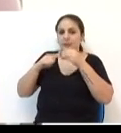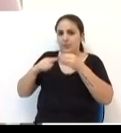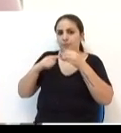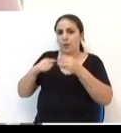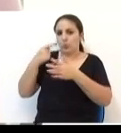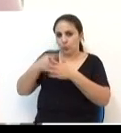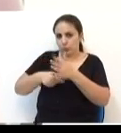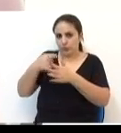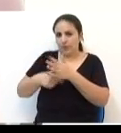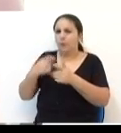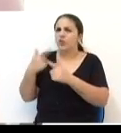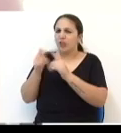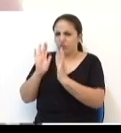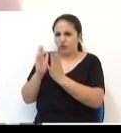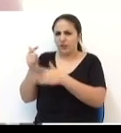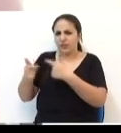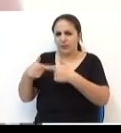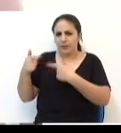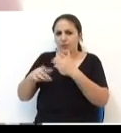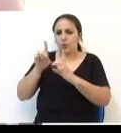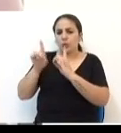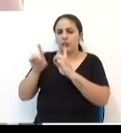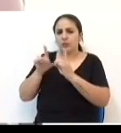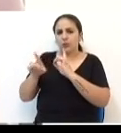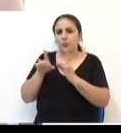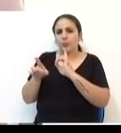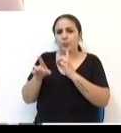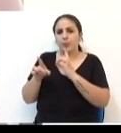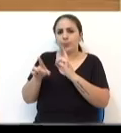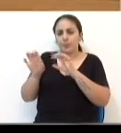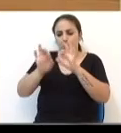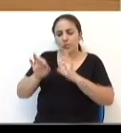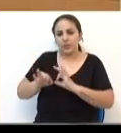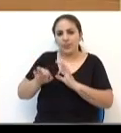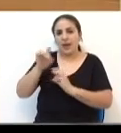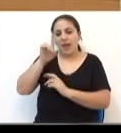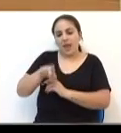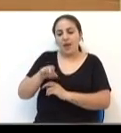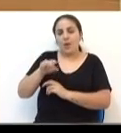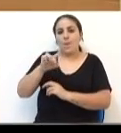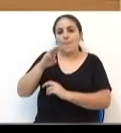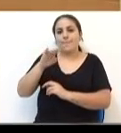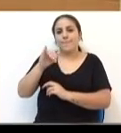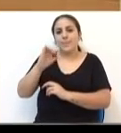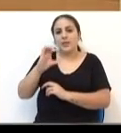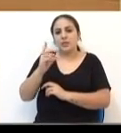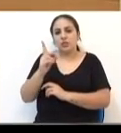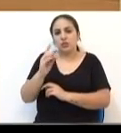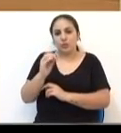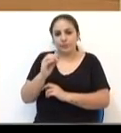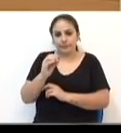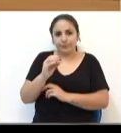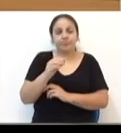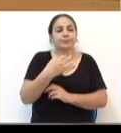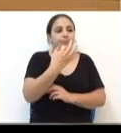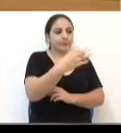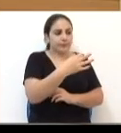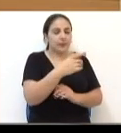das suas principais bandeiras, até porque o senhor já atuou como um dos coordenadores do programa É o Bicho. Com certeza. Na